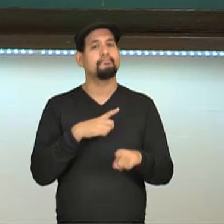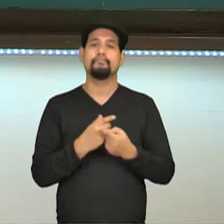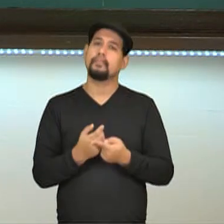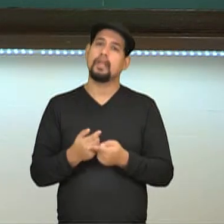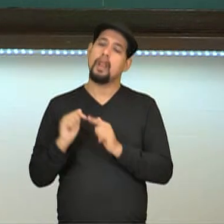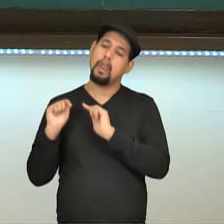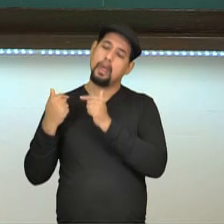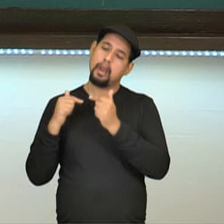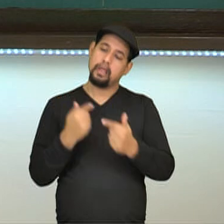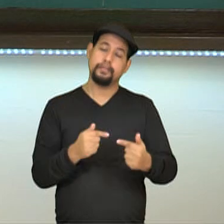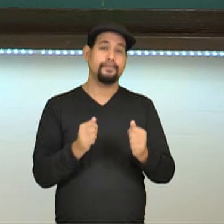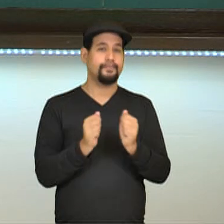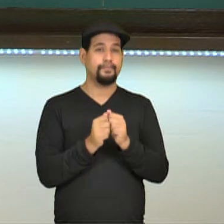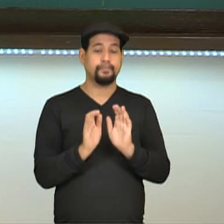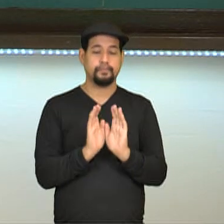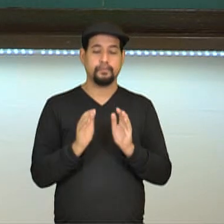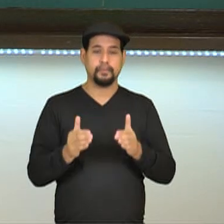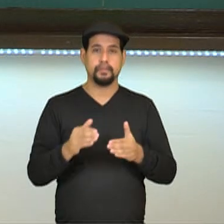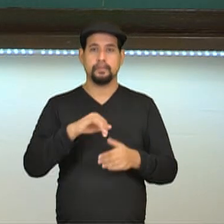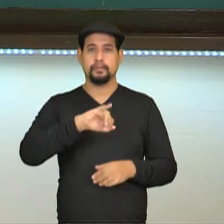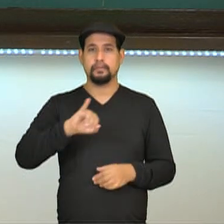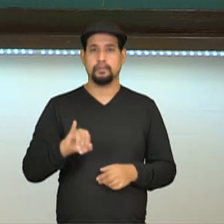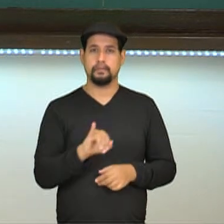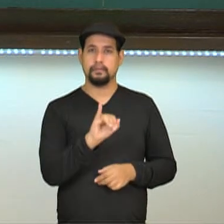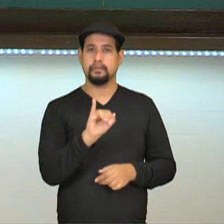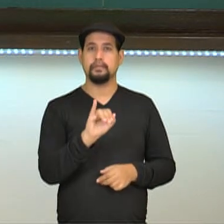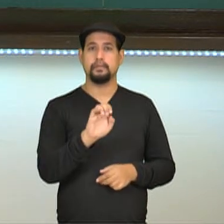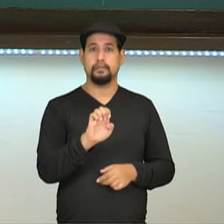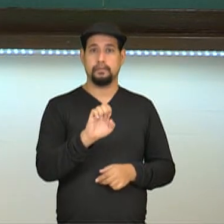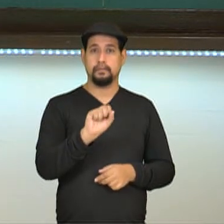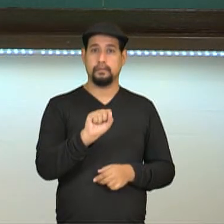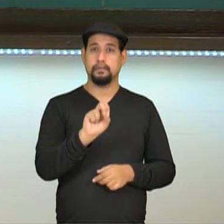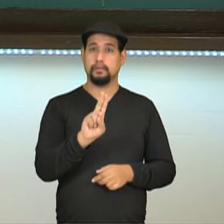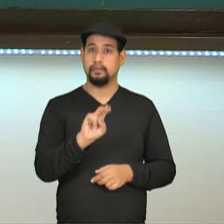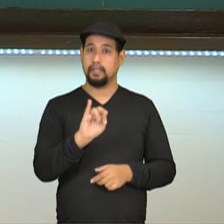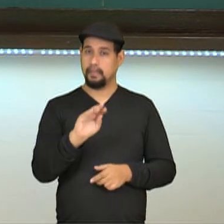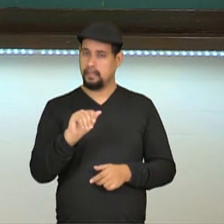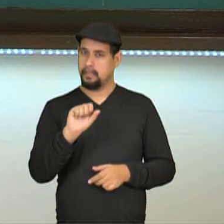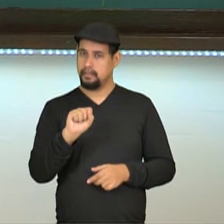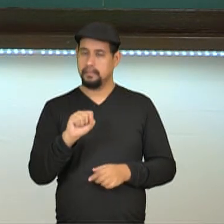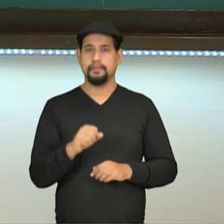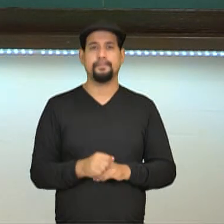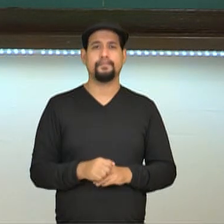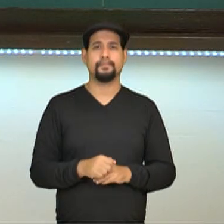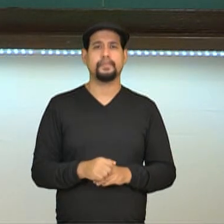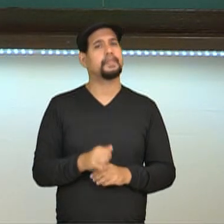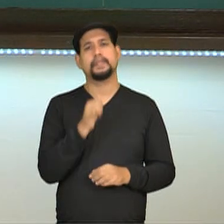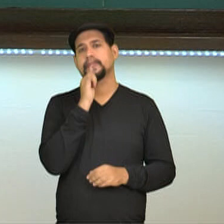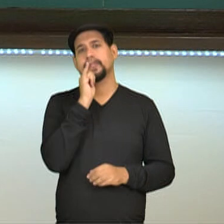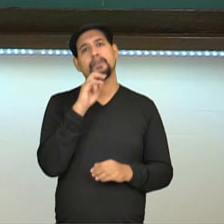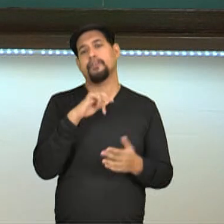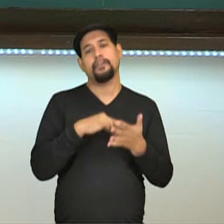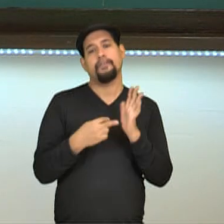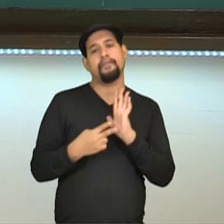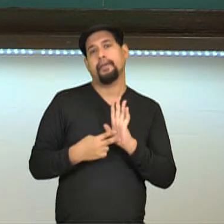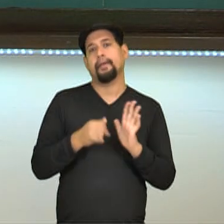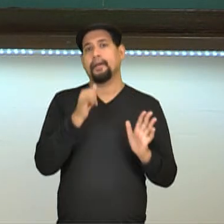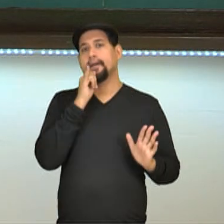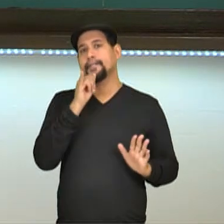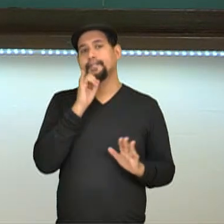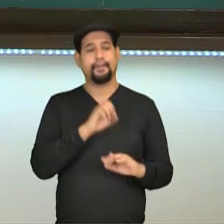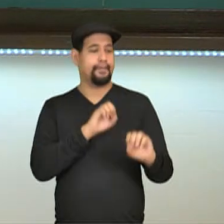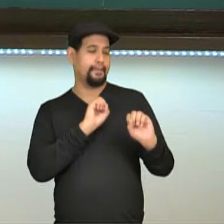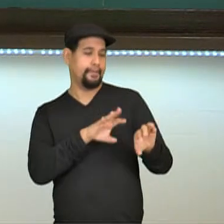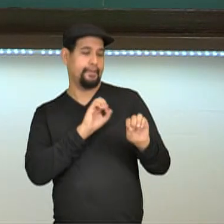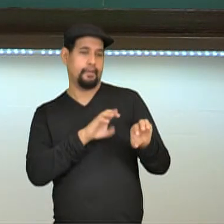da ordem jesuíta. Eles acabaram influenciando a disseminação da educação. Então, não era só